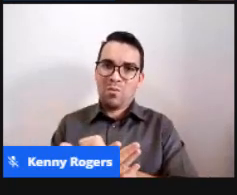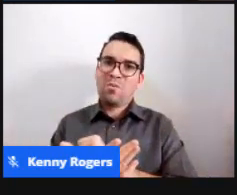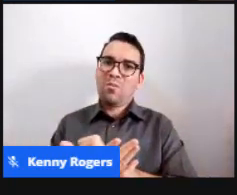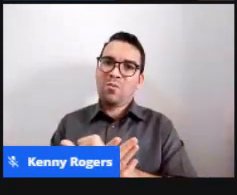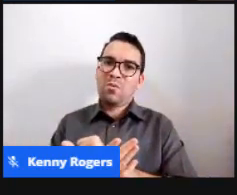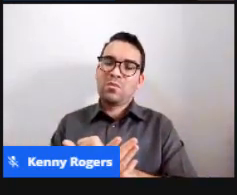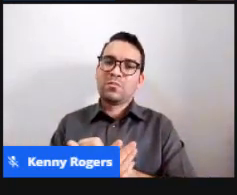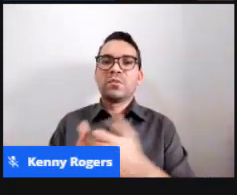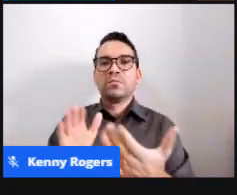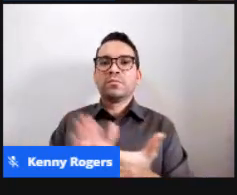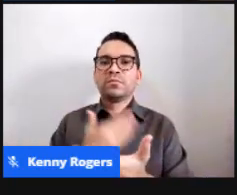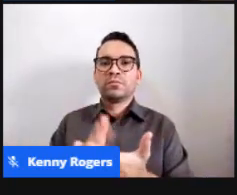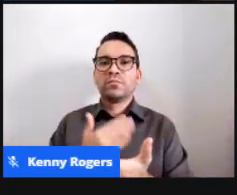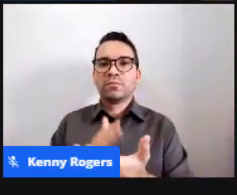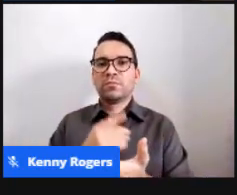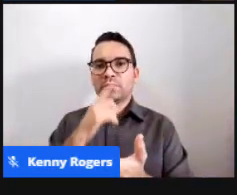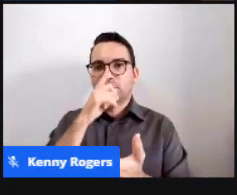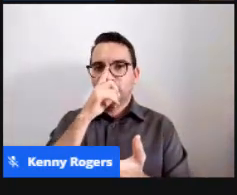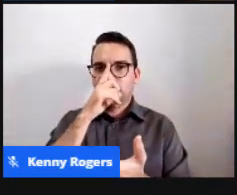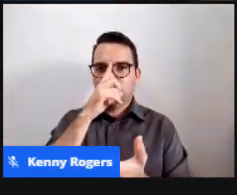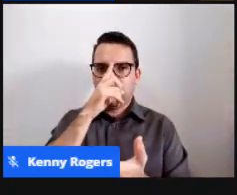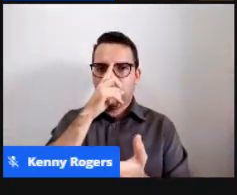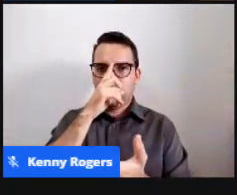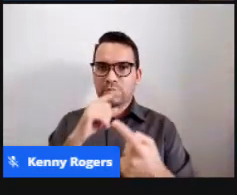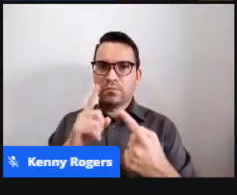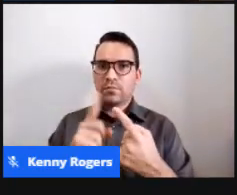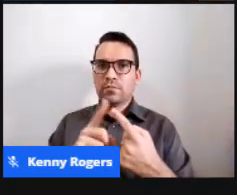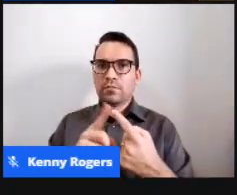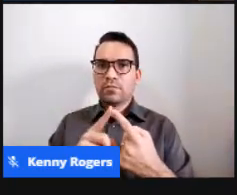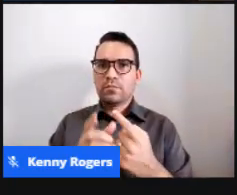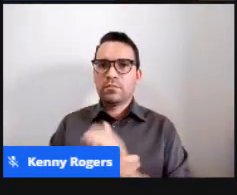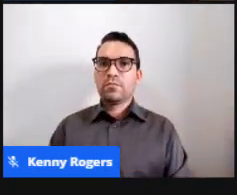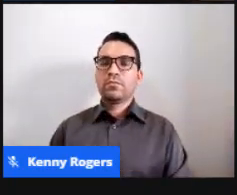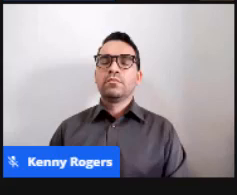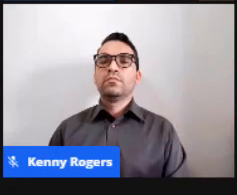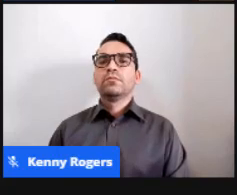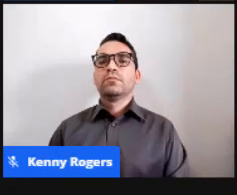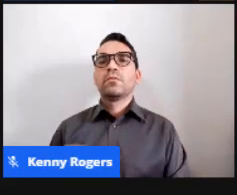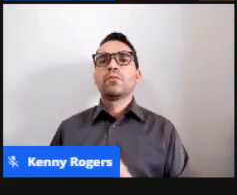no caderno base da REM1. Então, olha só, chegou na escola,